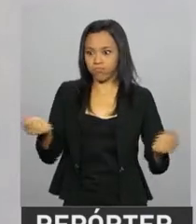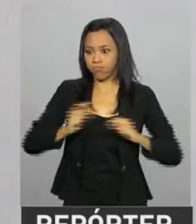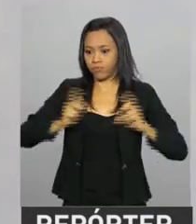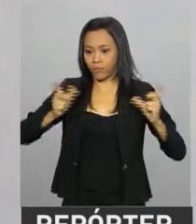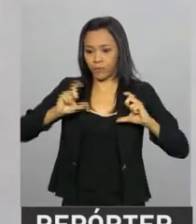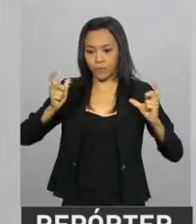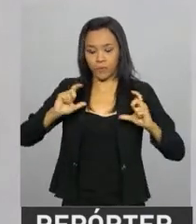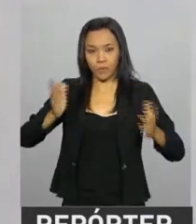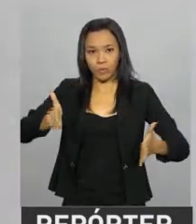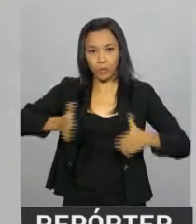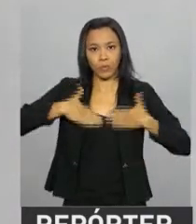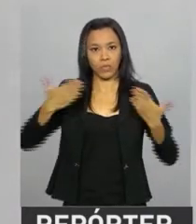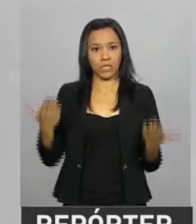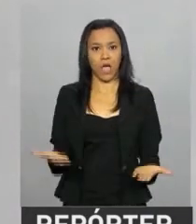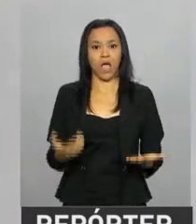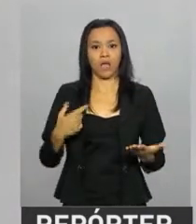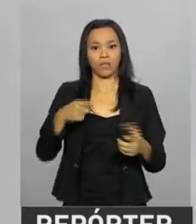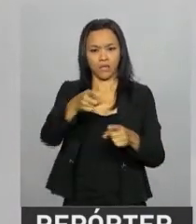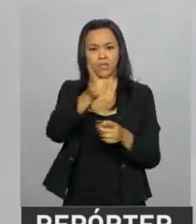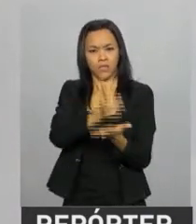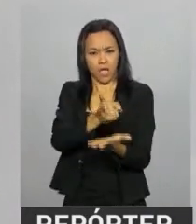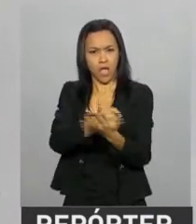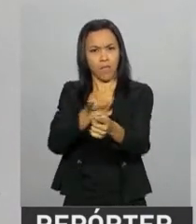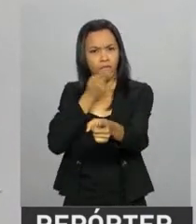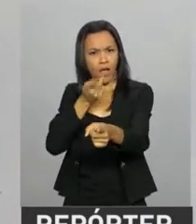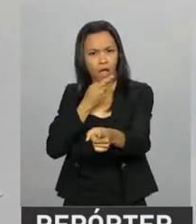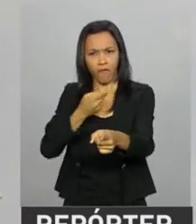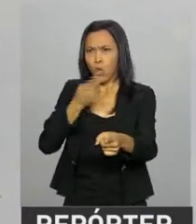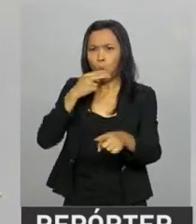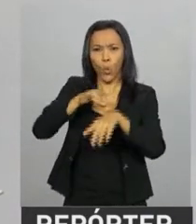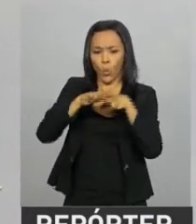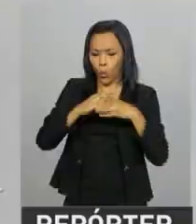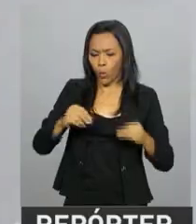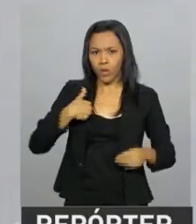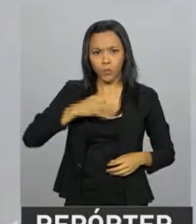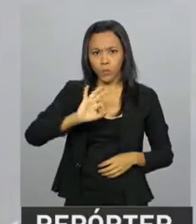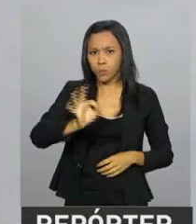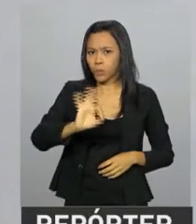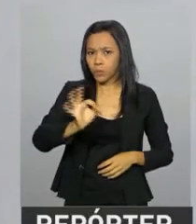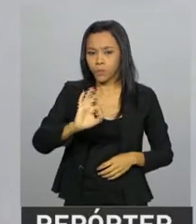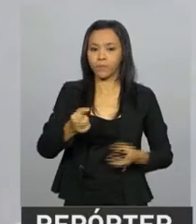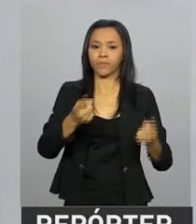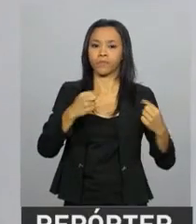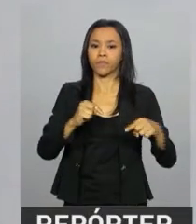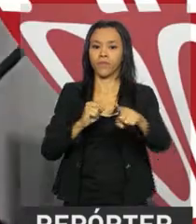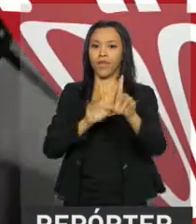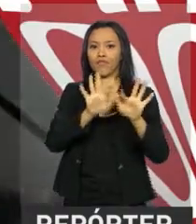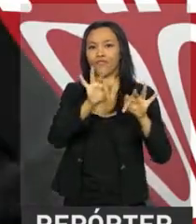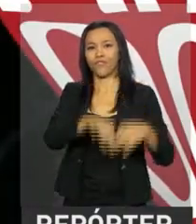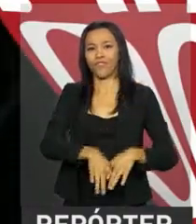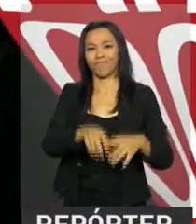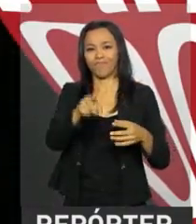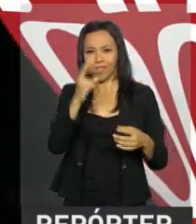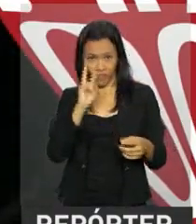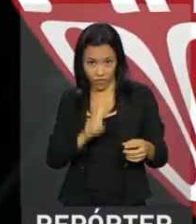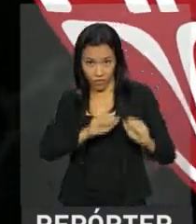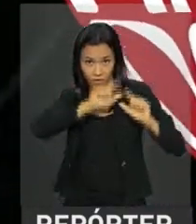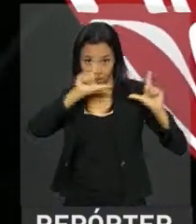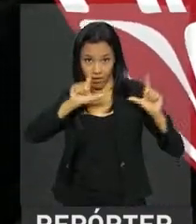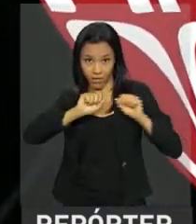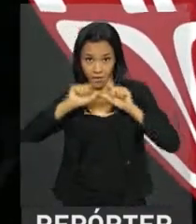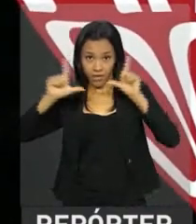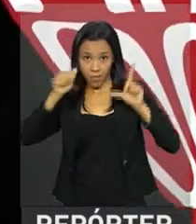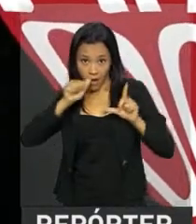assustada. Sempre ouvi falar que não havia cura para essa doença. Era o fim. As imagens que mostramos